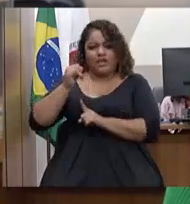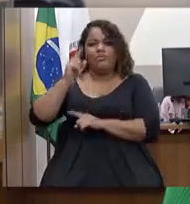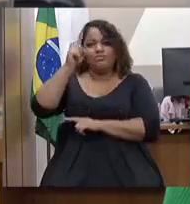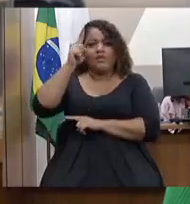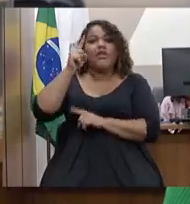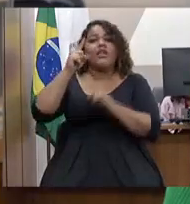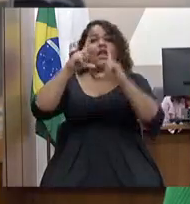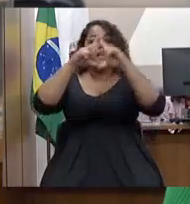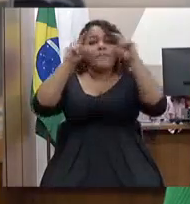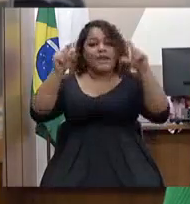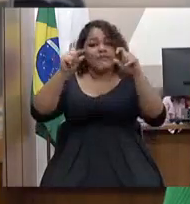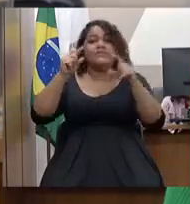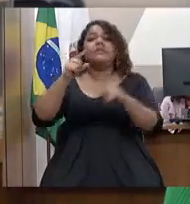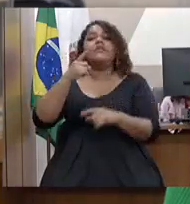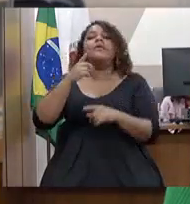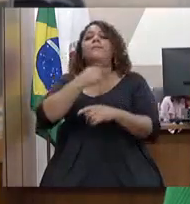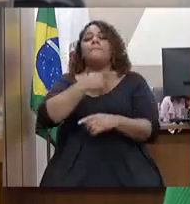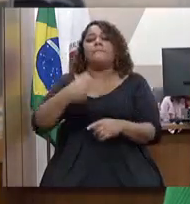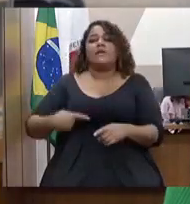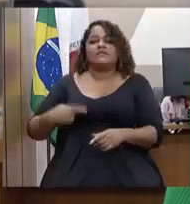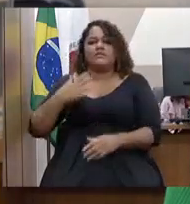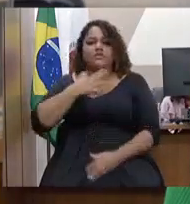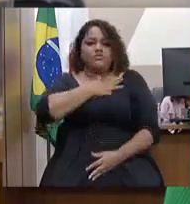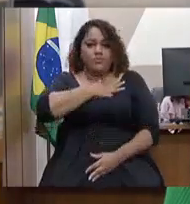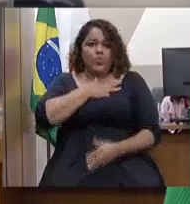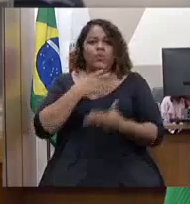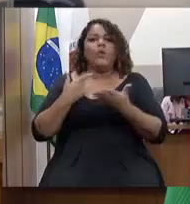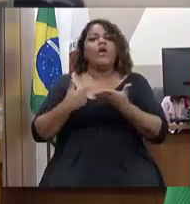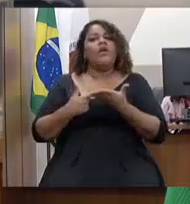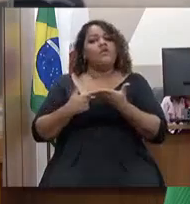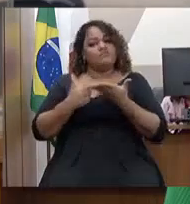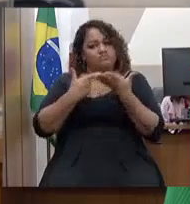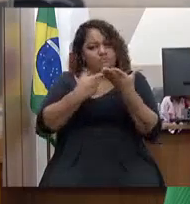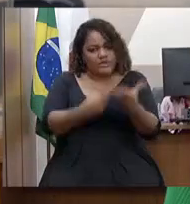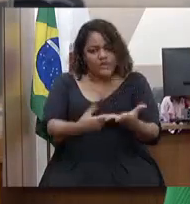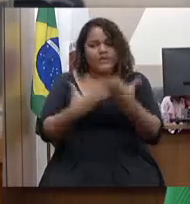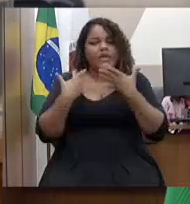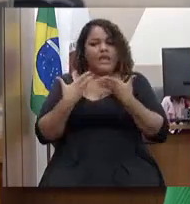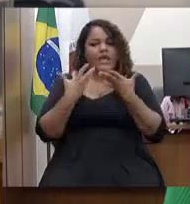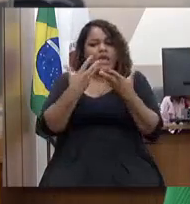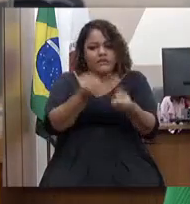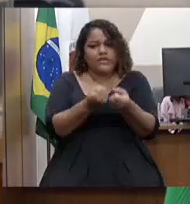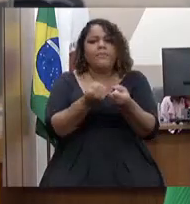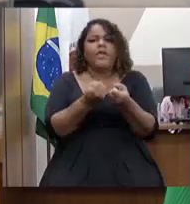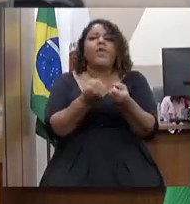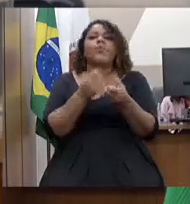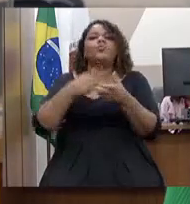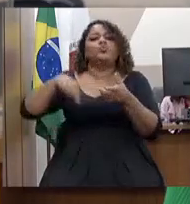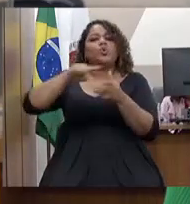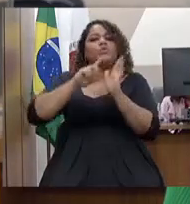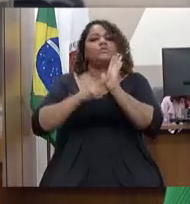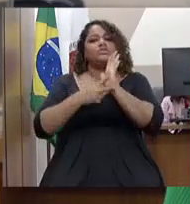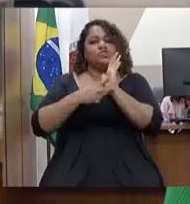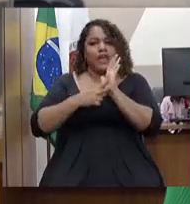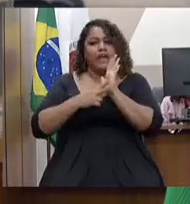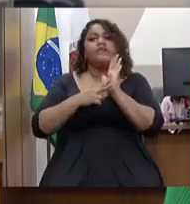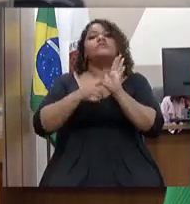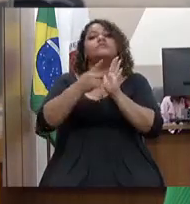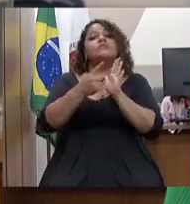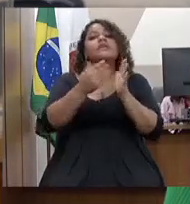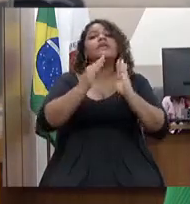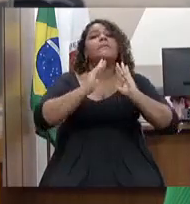Oito de Janeiro aquele fatídico 8 de janeiro ainda assim presidente Lula recebeu o sindicalistas e nos deu uma tarefa